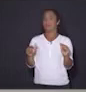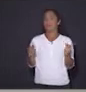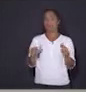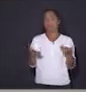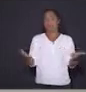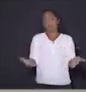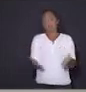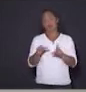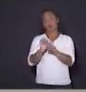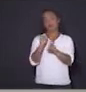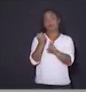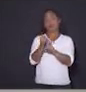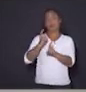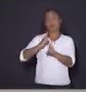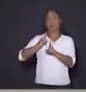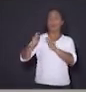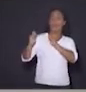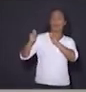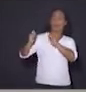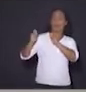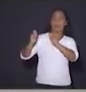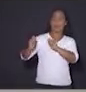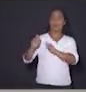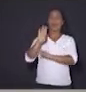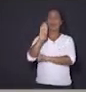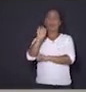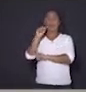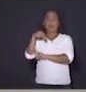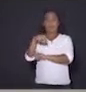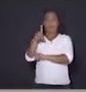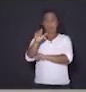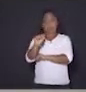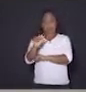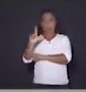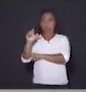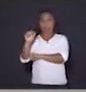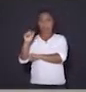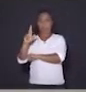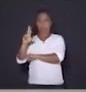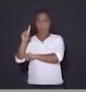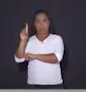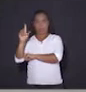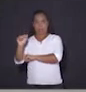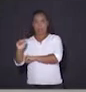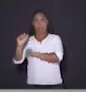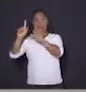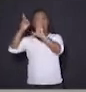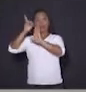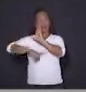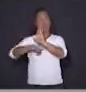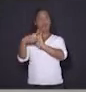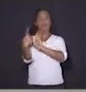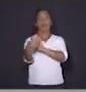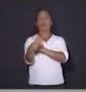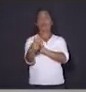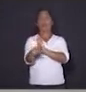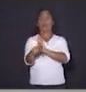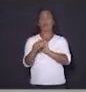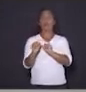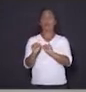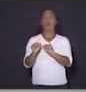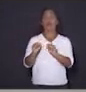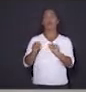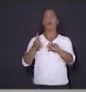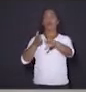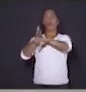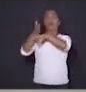participam de uma campanha que chama a campanha banda larga é um direito seu que traz propostas muito diferentes é em relação a como conectar todo o